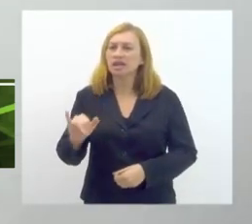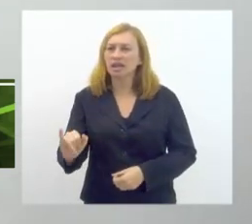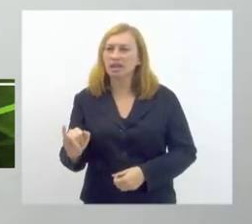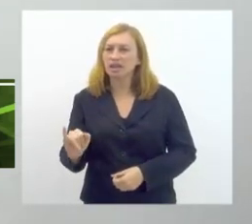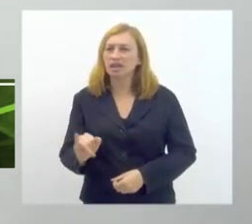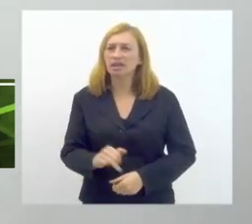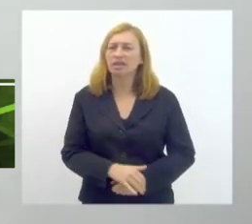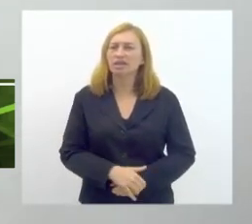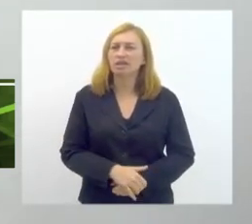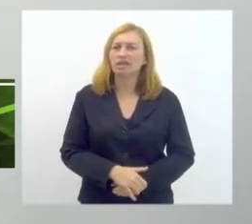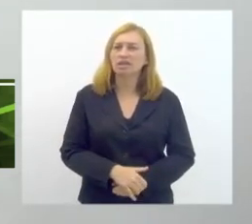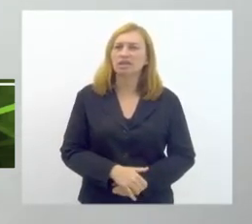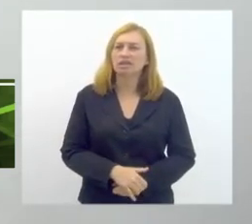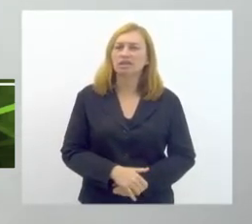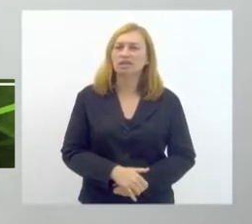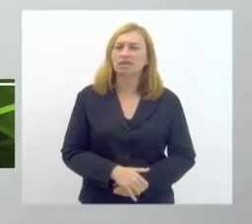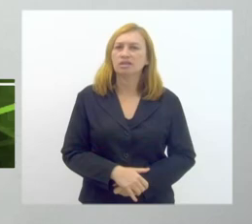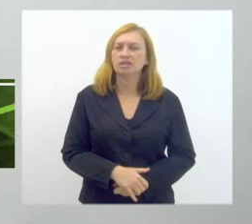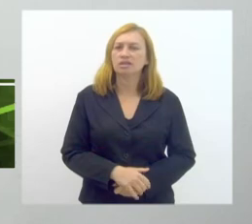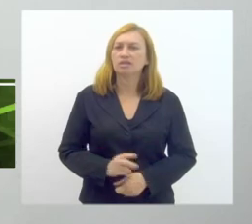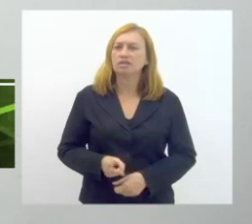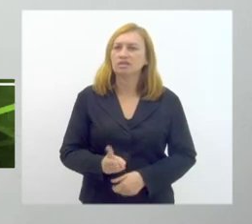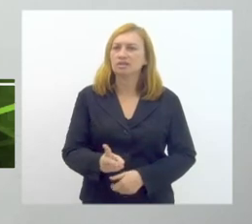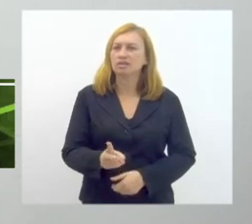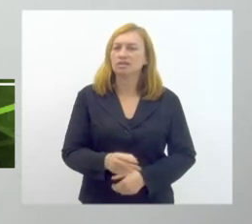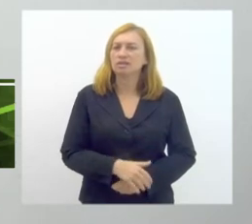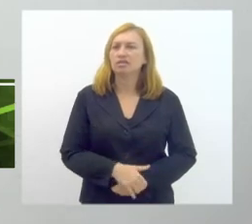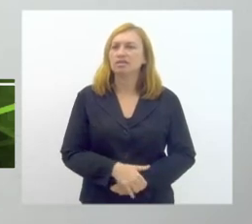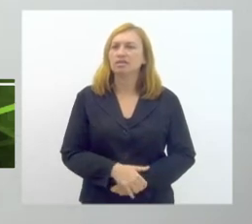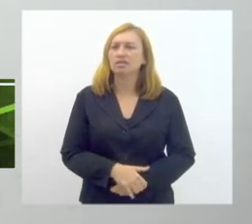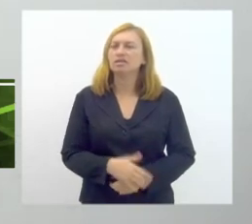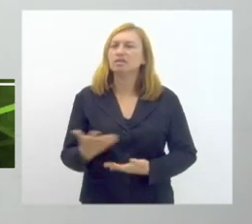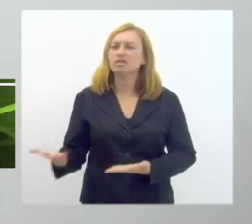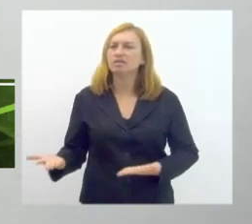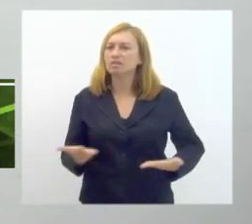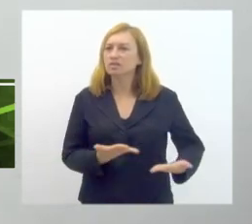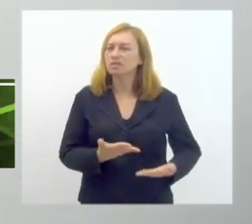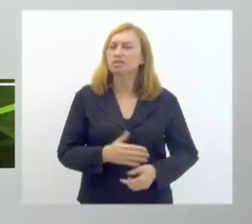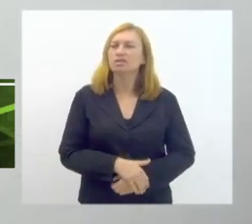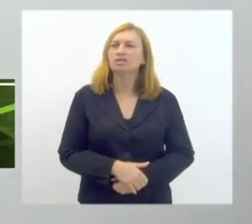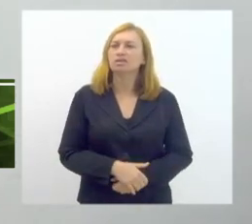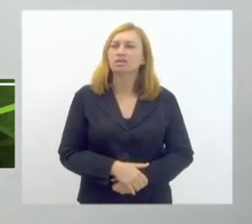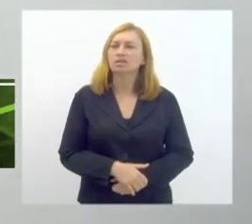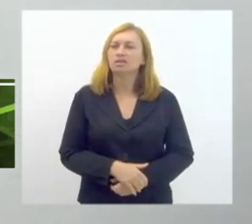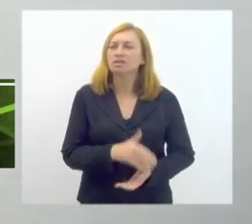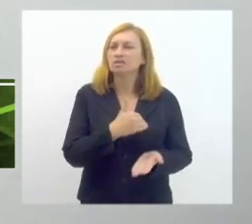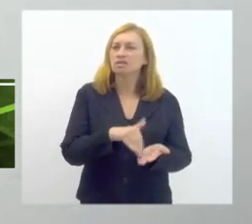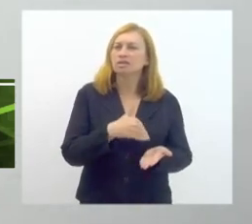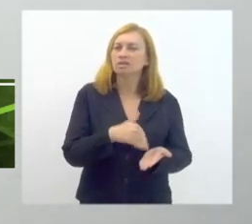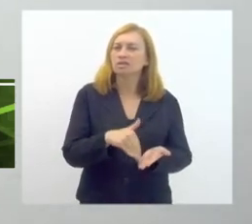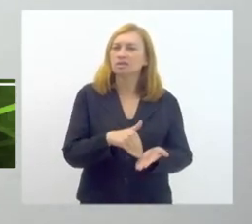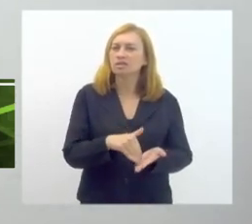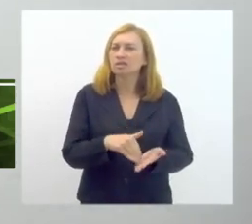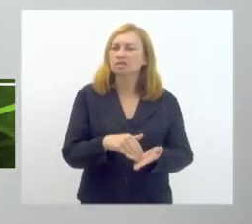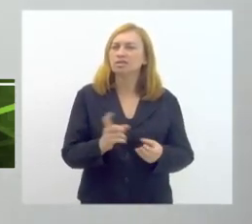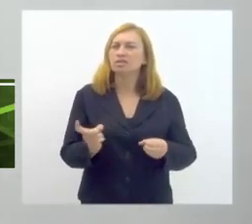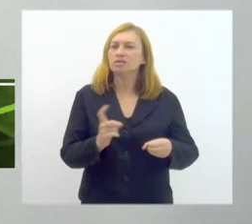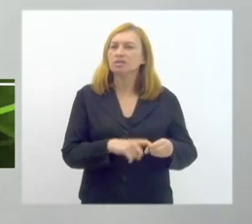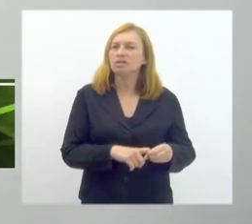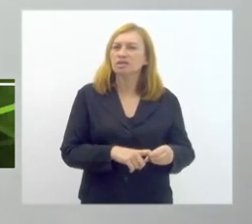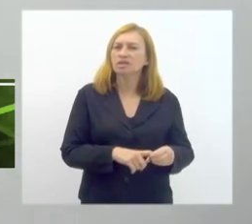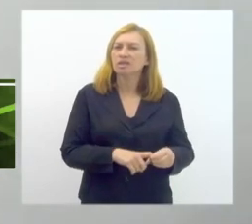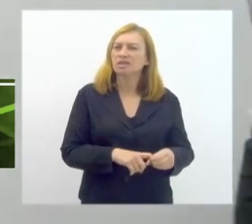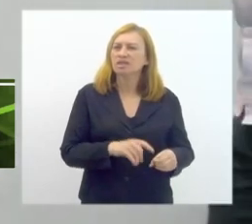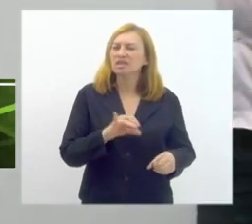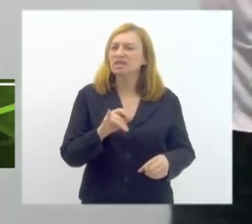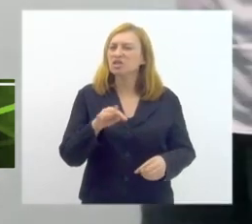equipe. E, dando prosseguimento, quero convidar o secretário executivo do consórcio Sismepa, representando